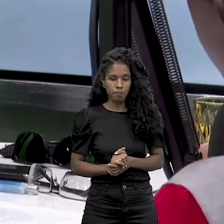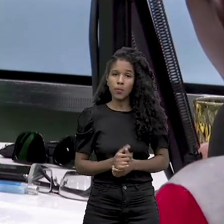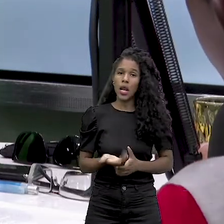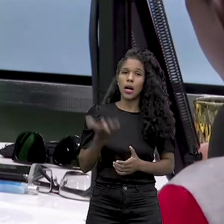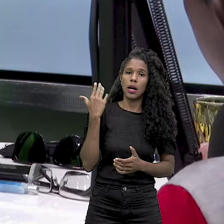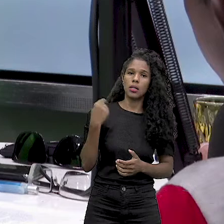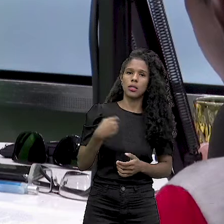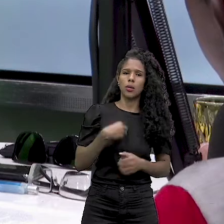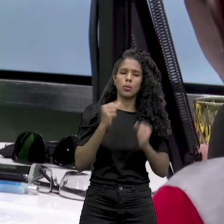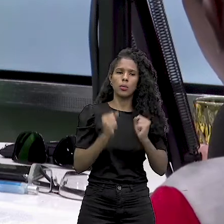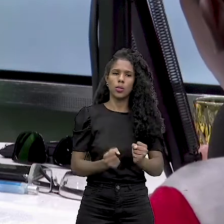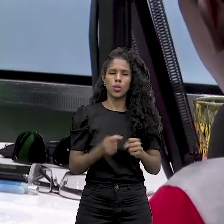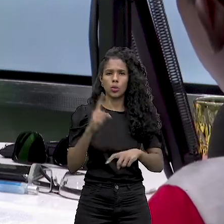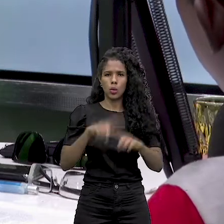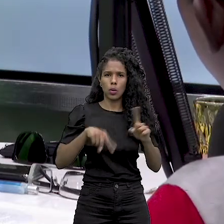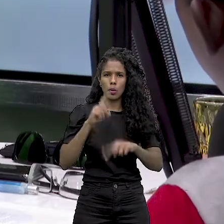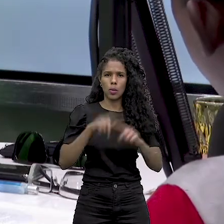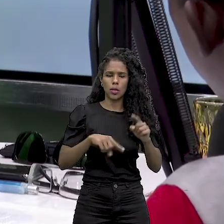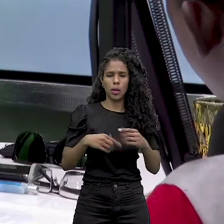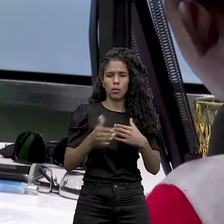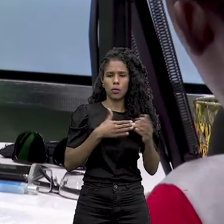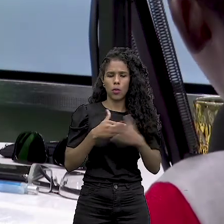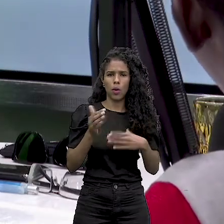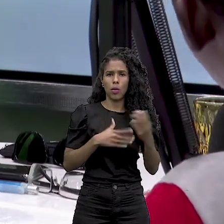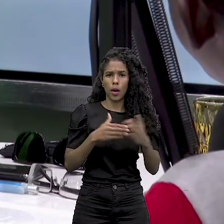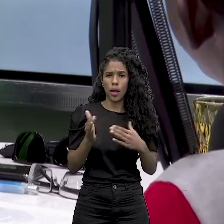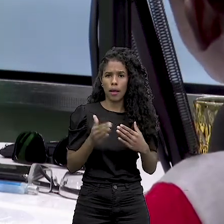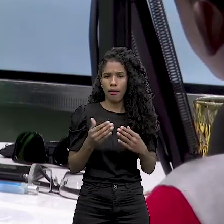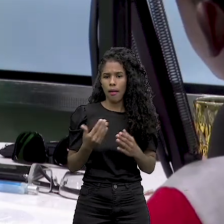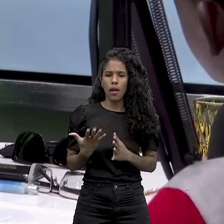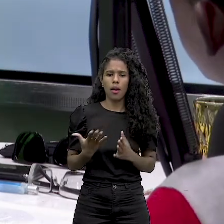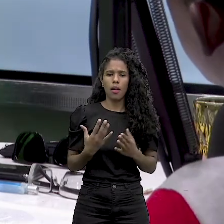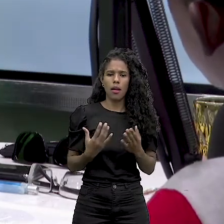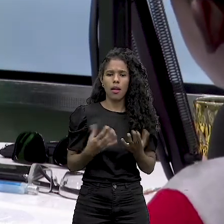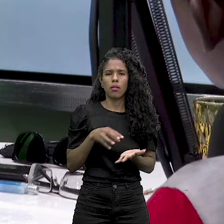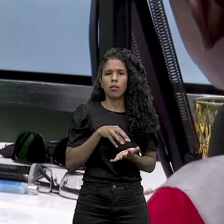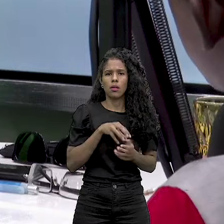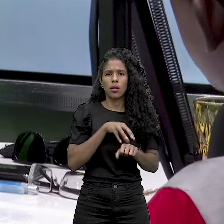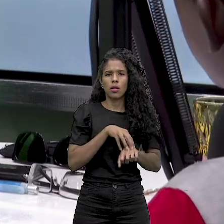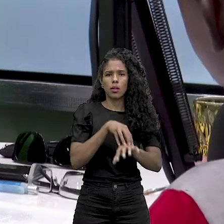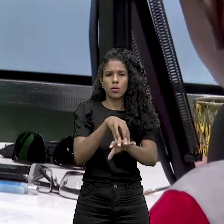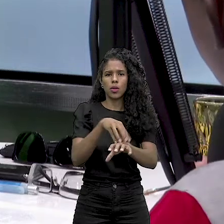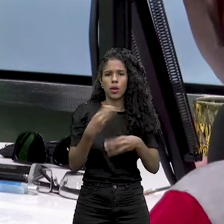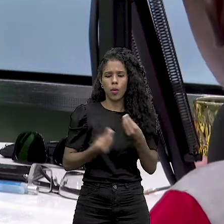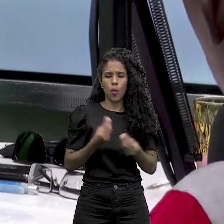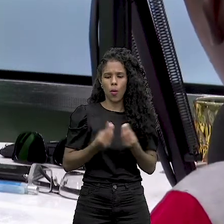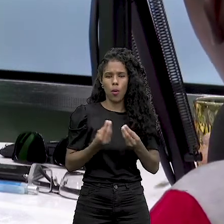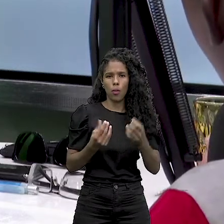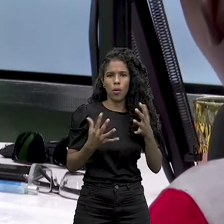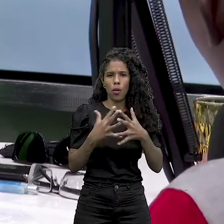eu preciso transportar muita mercadoria para longe, aí eu tenho um avião maior. Então as tecnologias